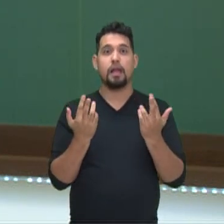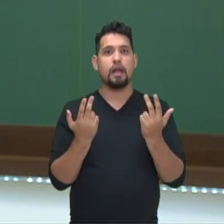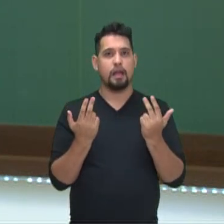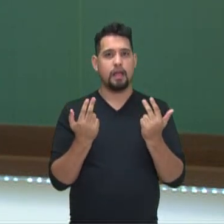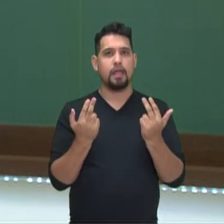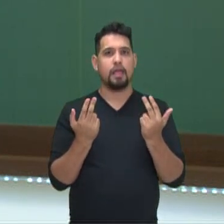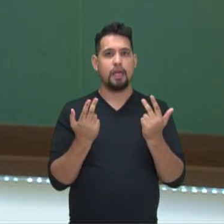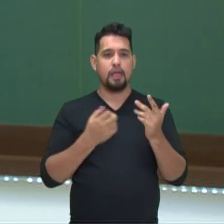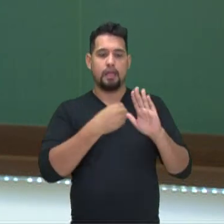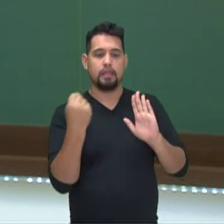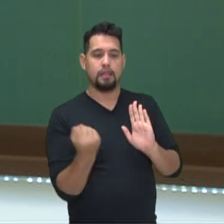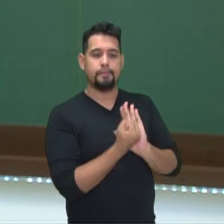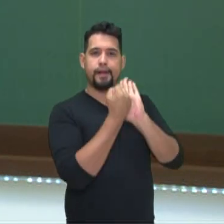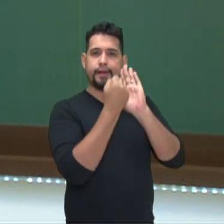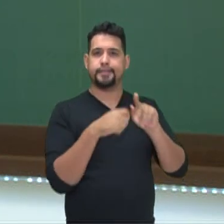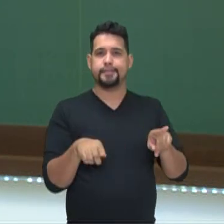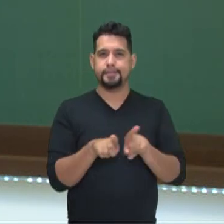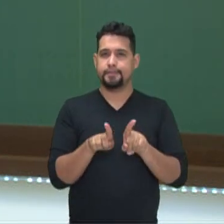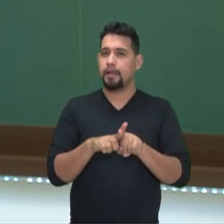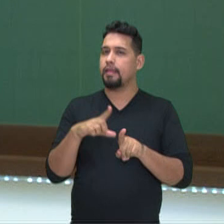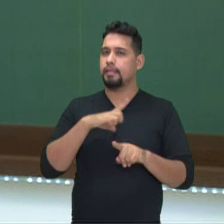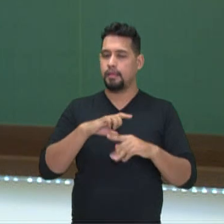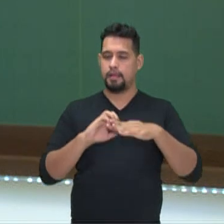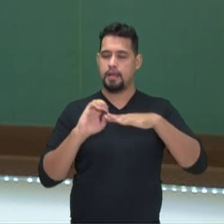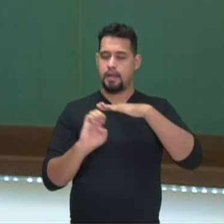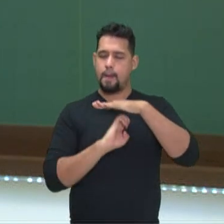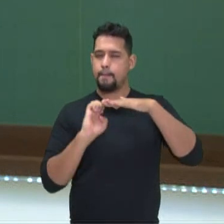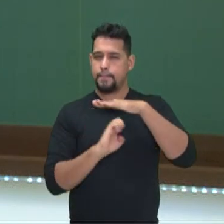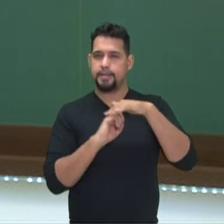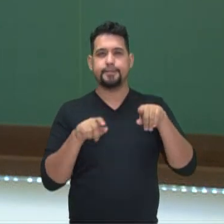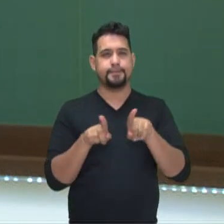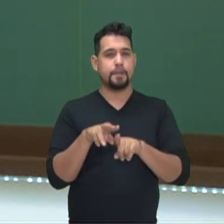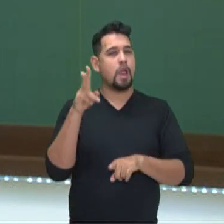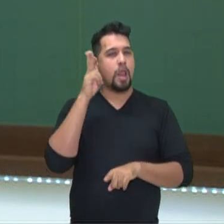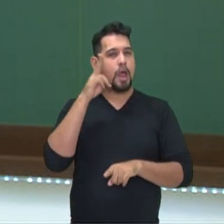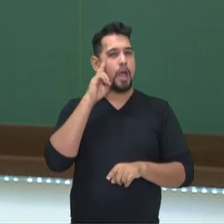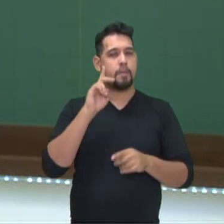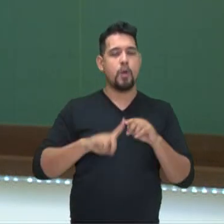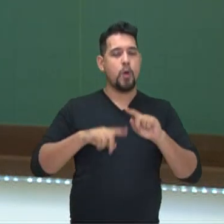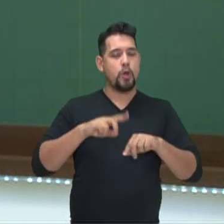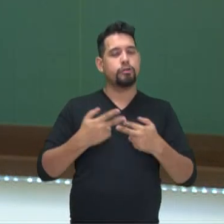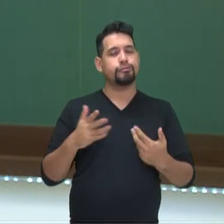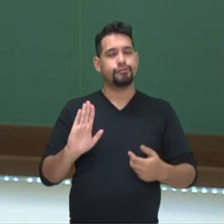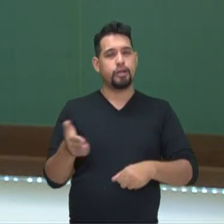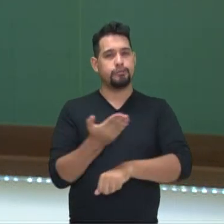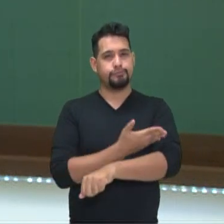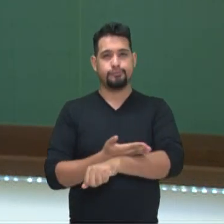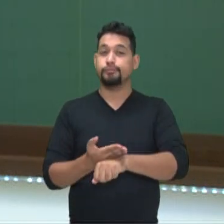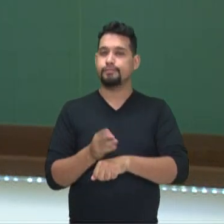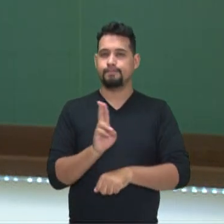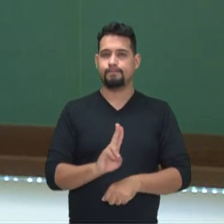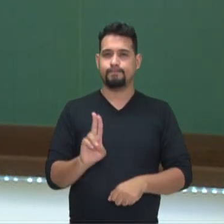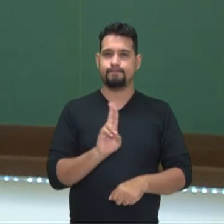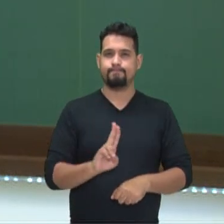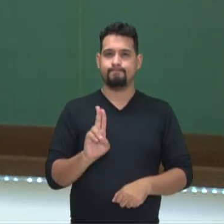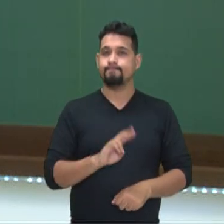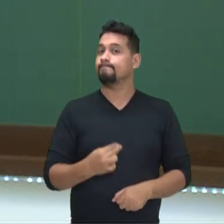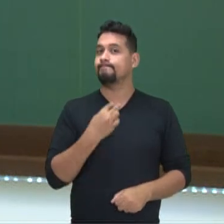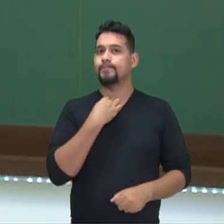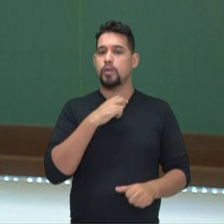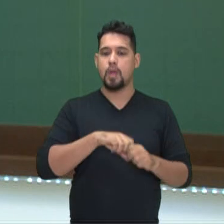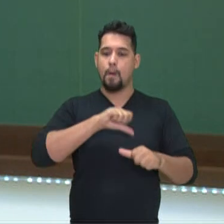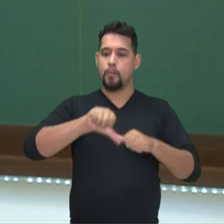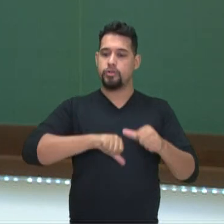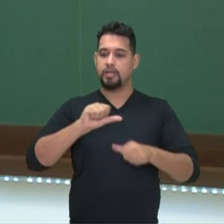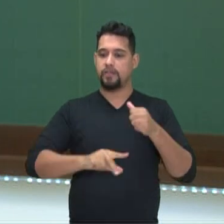Opa, essa logomarca se refere a tal empresa, então me lembra de tal produto que eu sou acostumado a consumir, né? Não pode haver uma